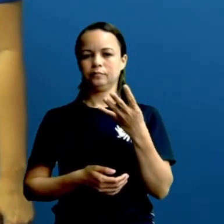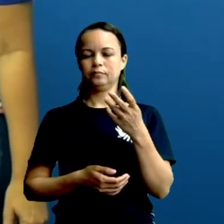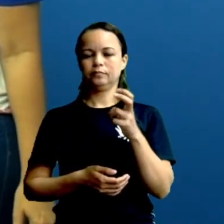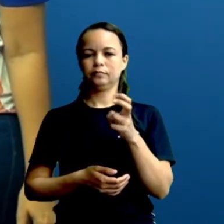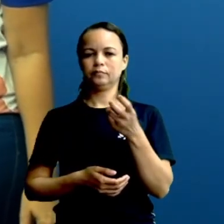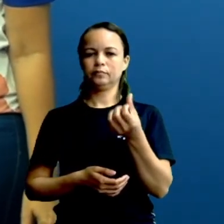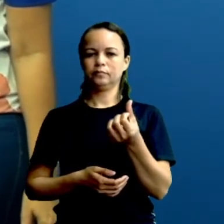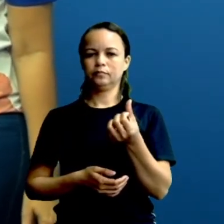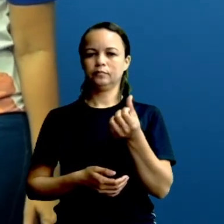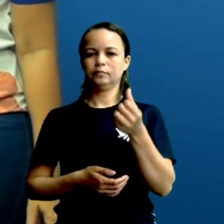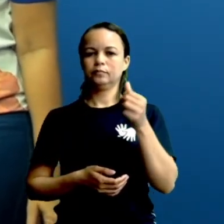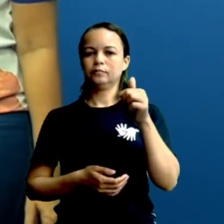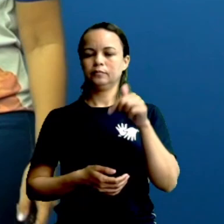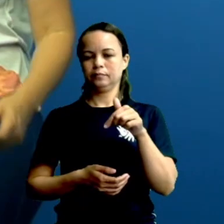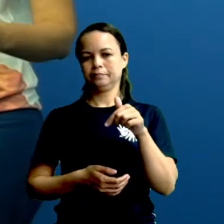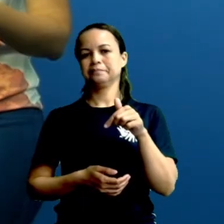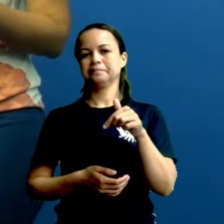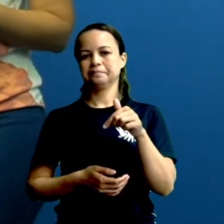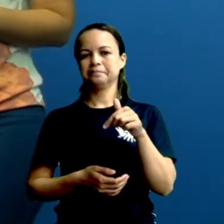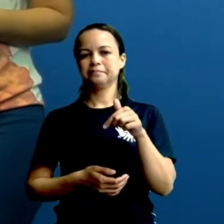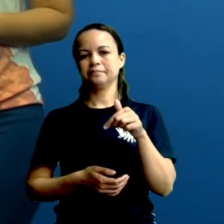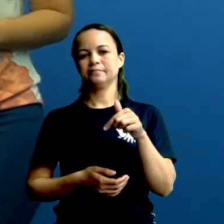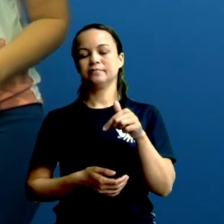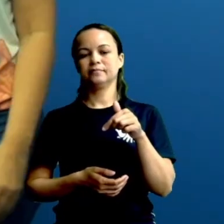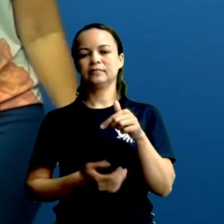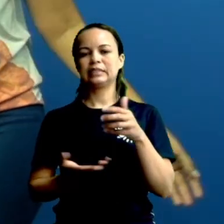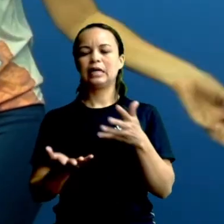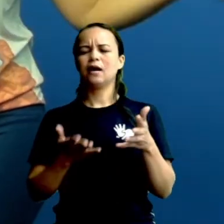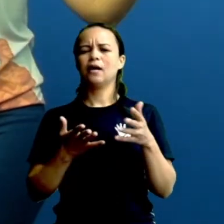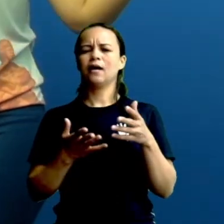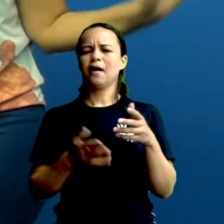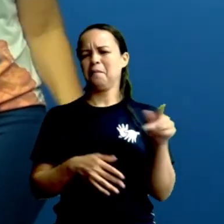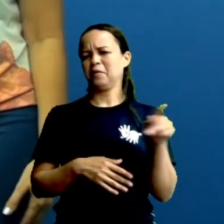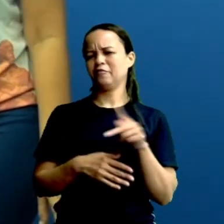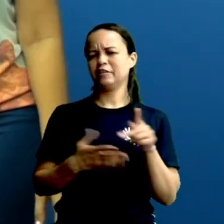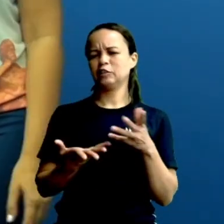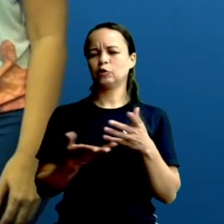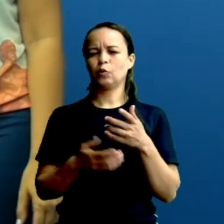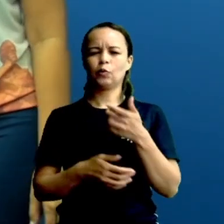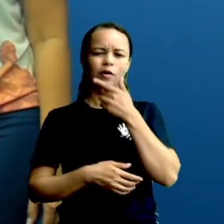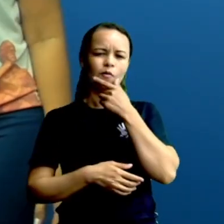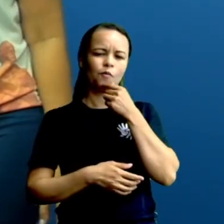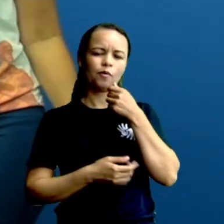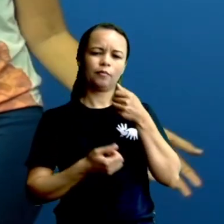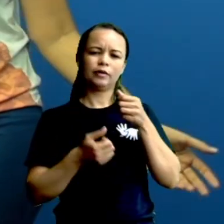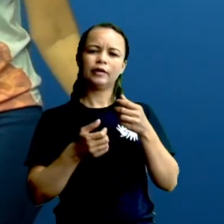4, 5, 6, 7. Ah, professora, seu João ficou só com